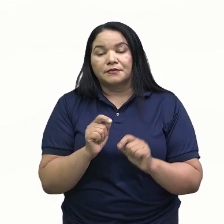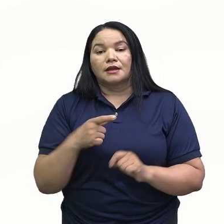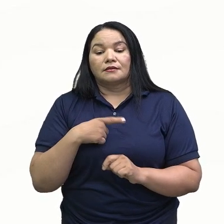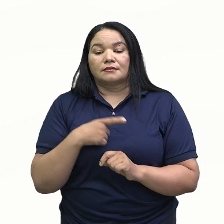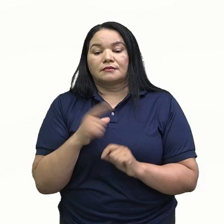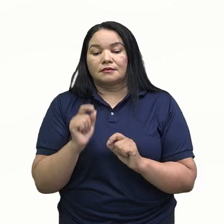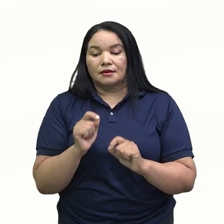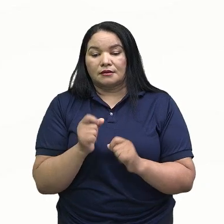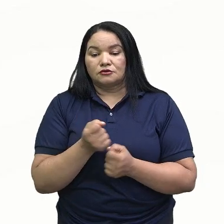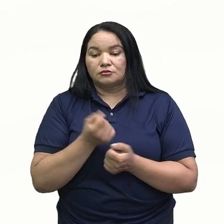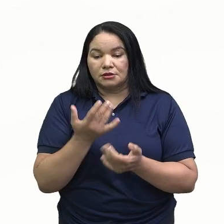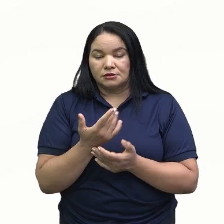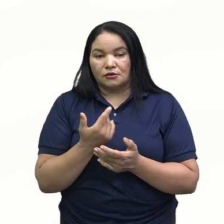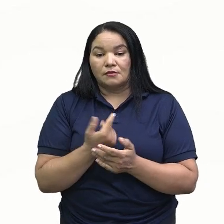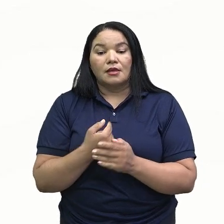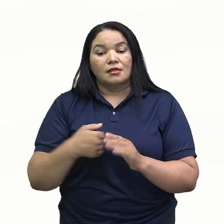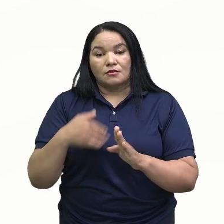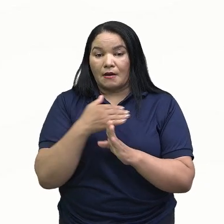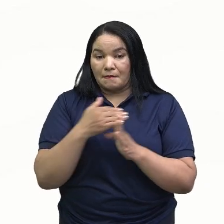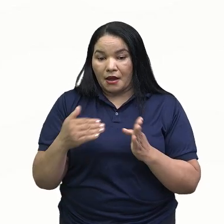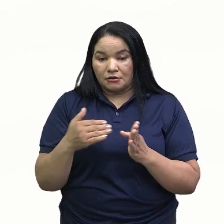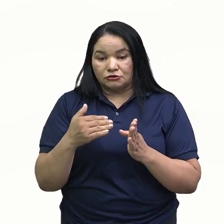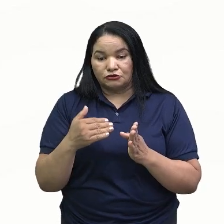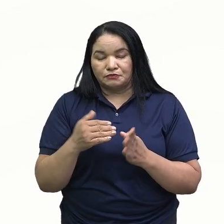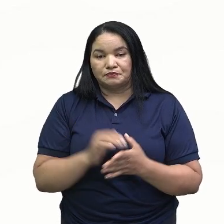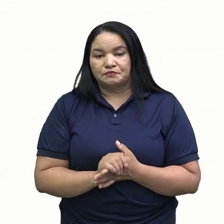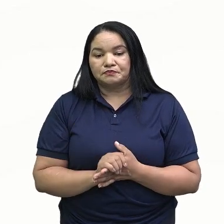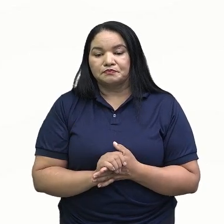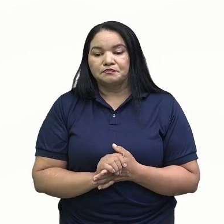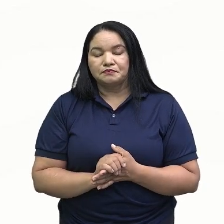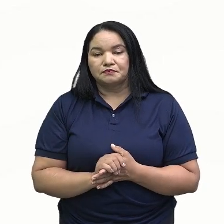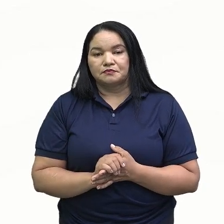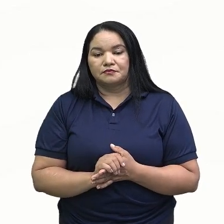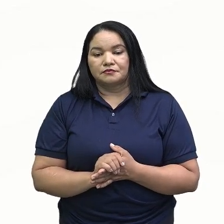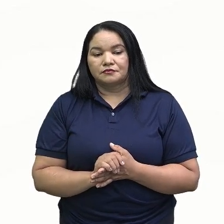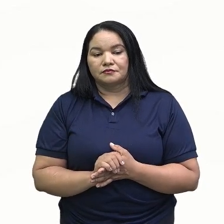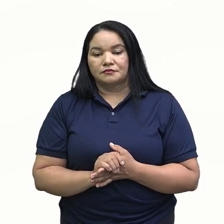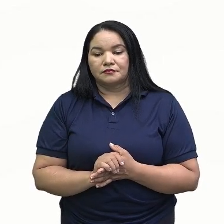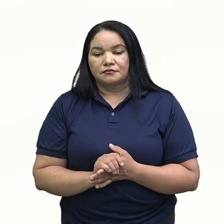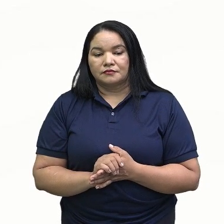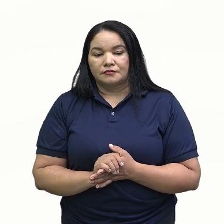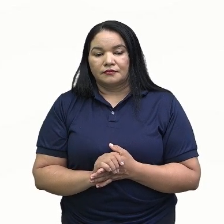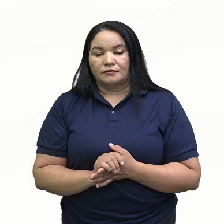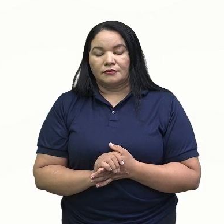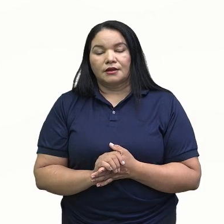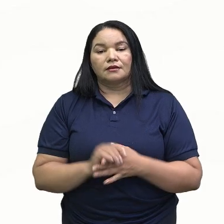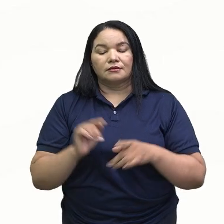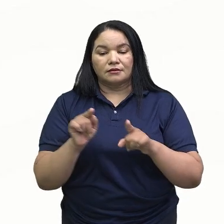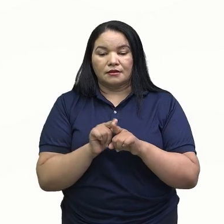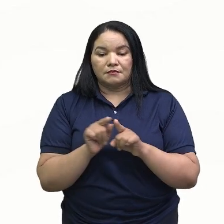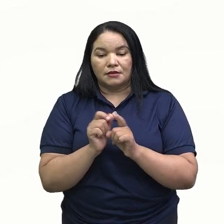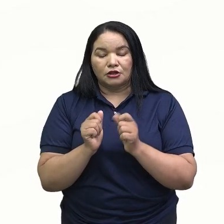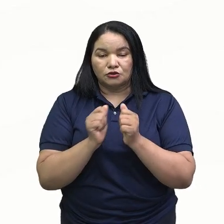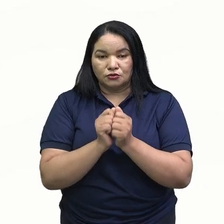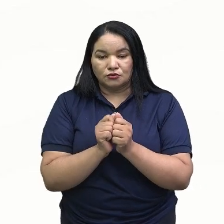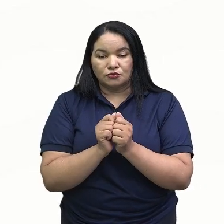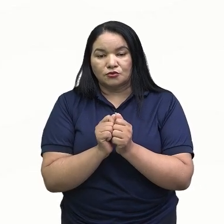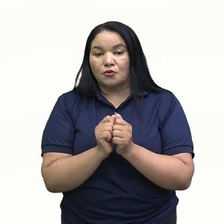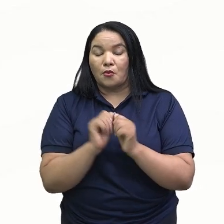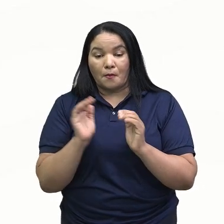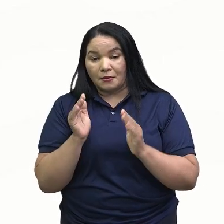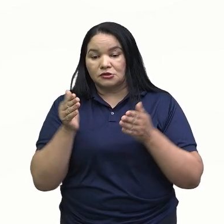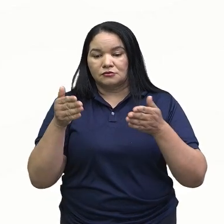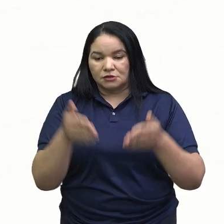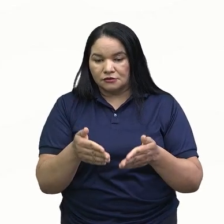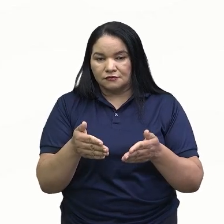expressão partitiva, que é uma dessas que eu acabei de falar aqui para vocês, e acompanhado de um especificador do